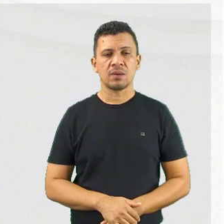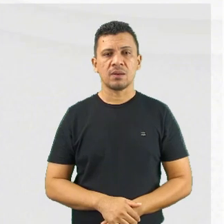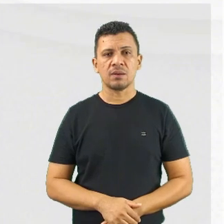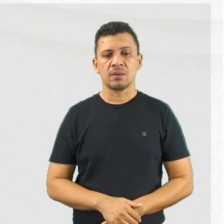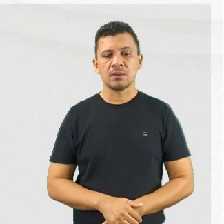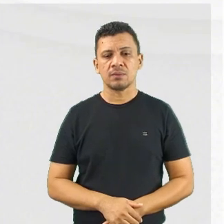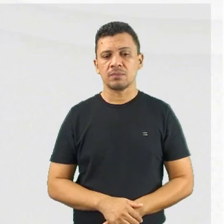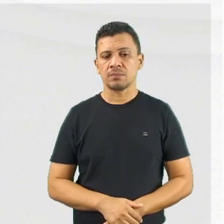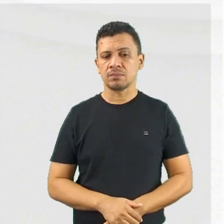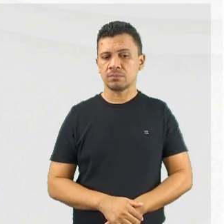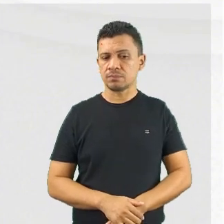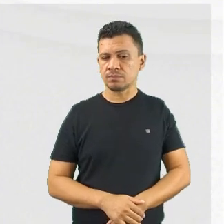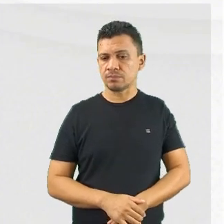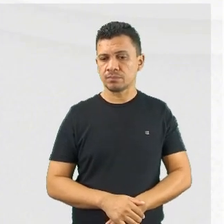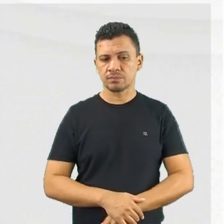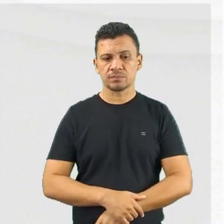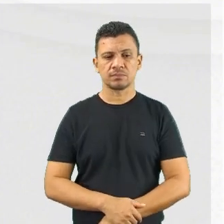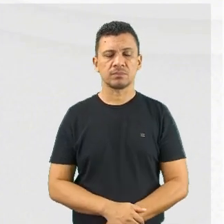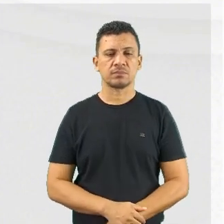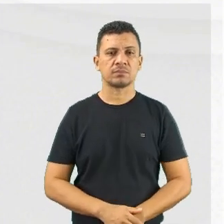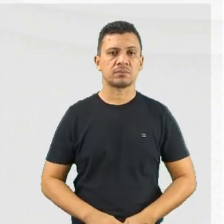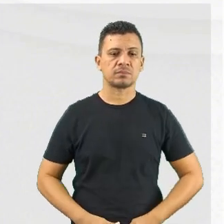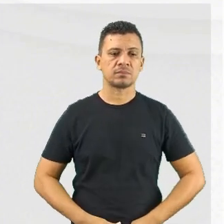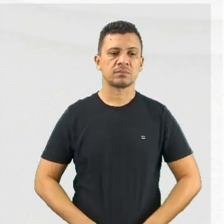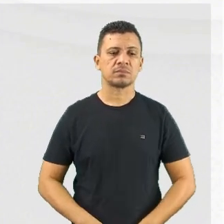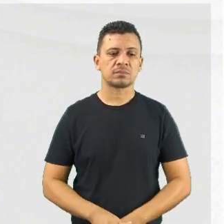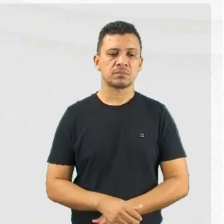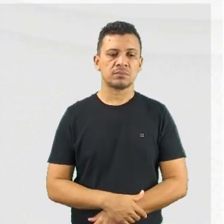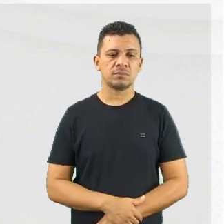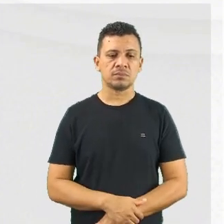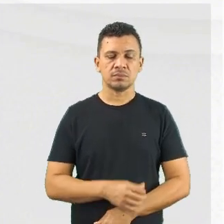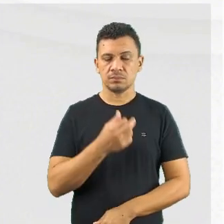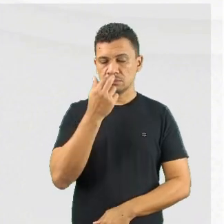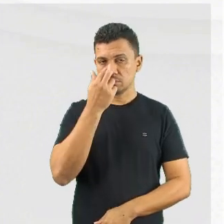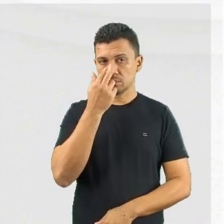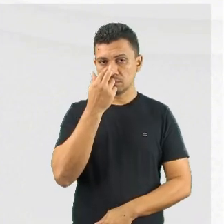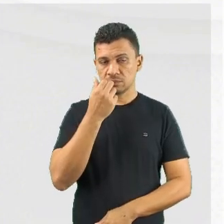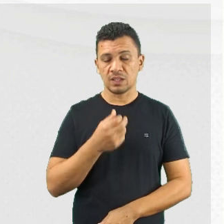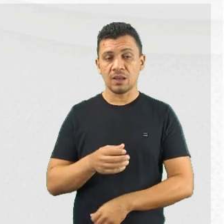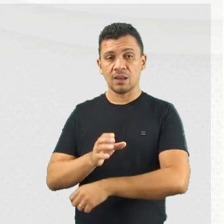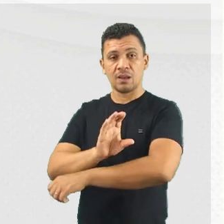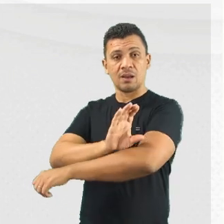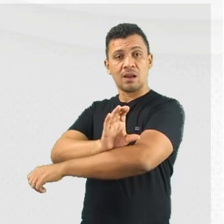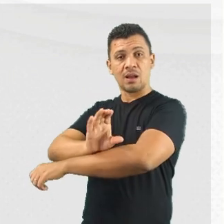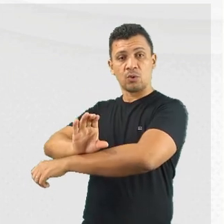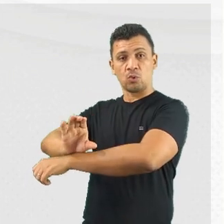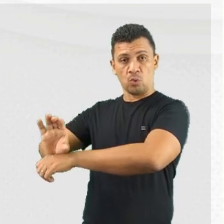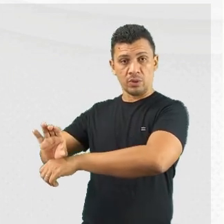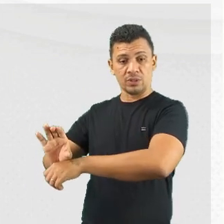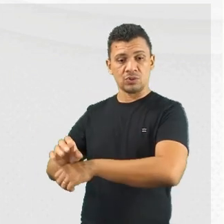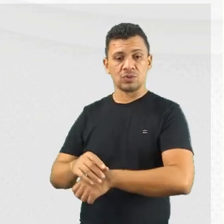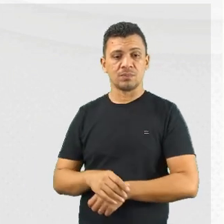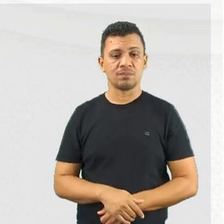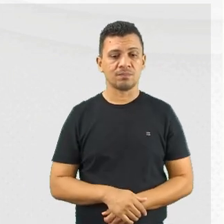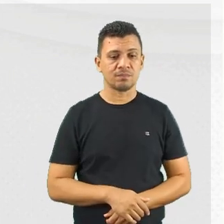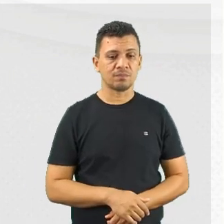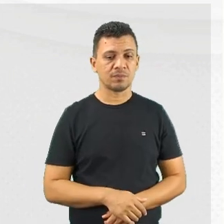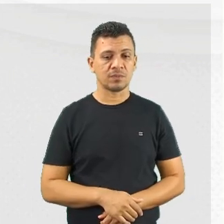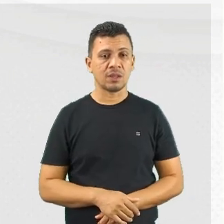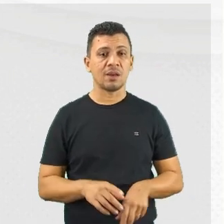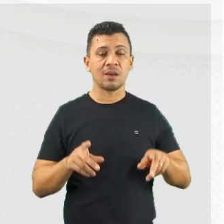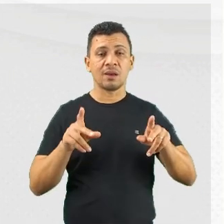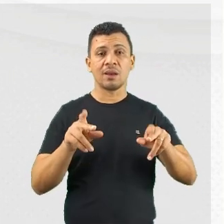dividem, tá? Olha só, a corrente que vai passar por um é a